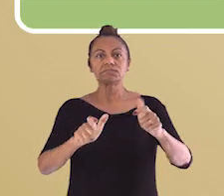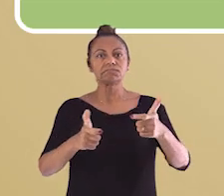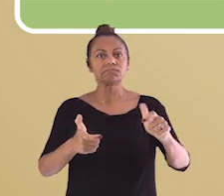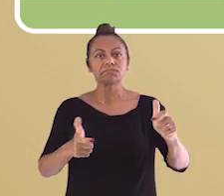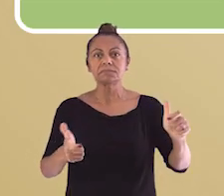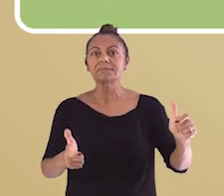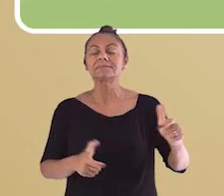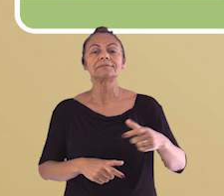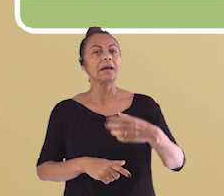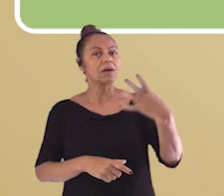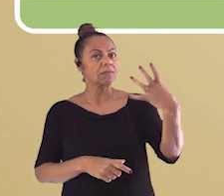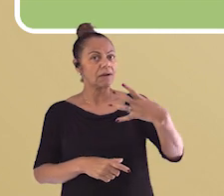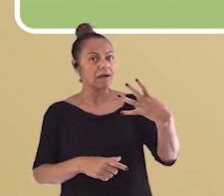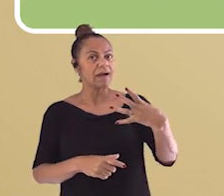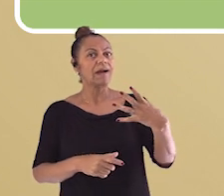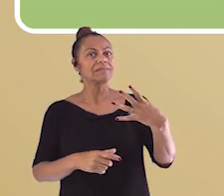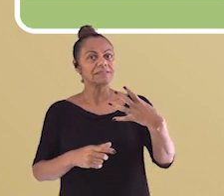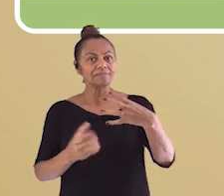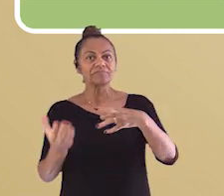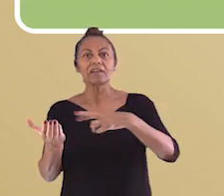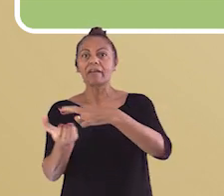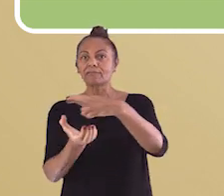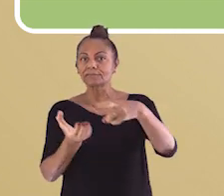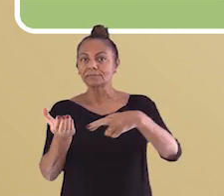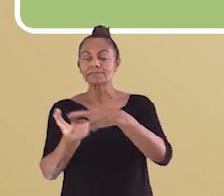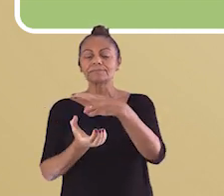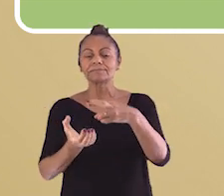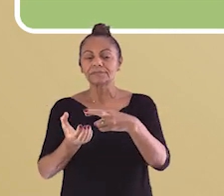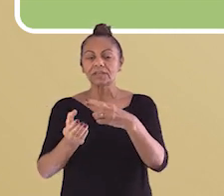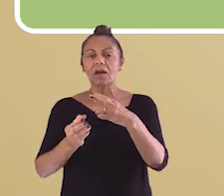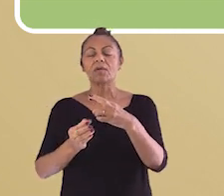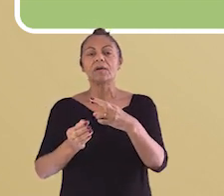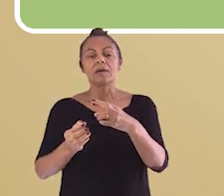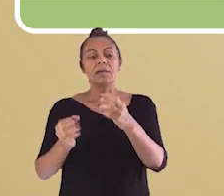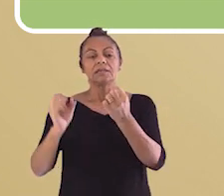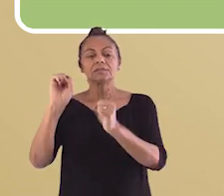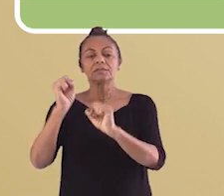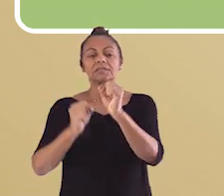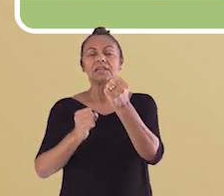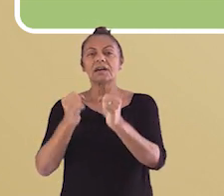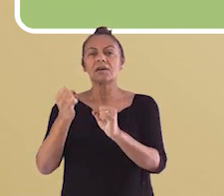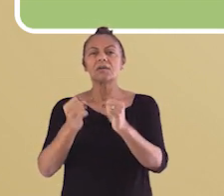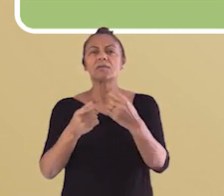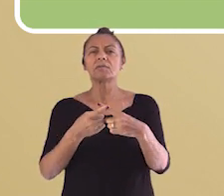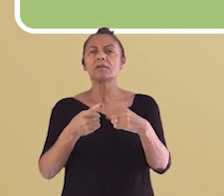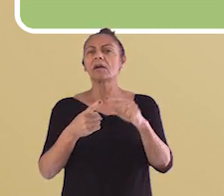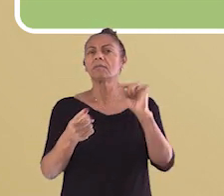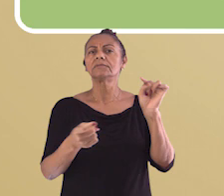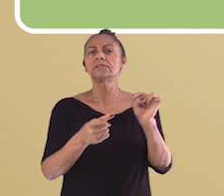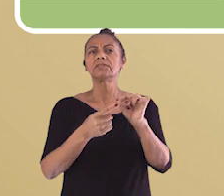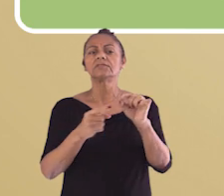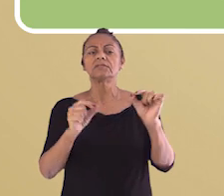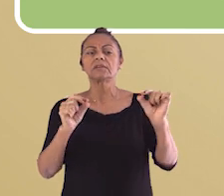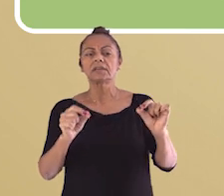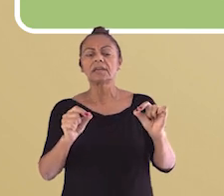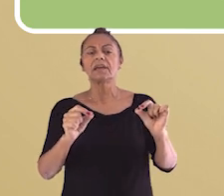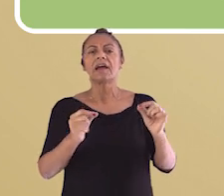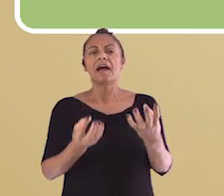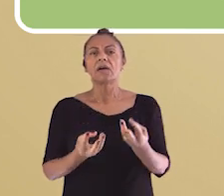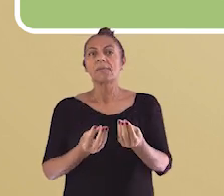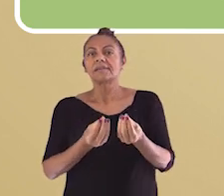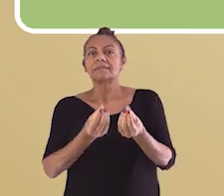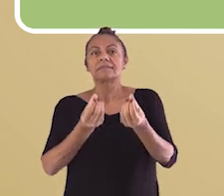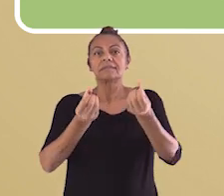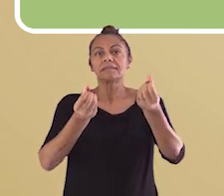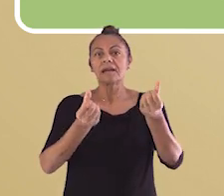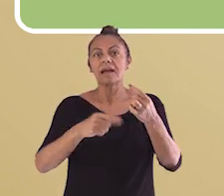O foco dessa revolução industrial é agilizar o nível e a qualidade de produção por meio de